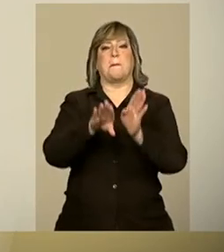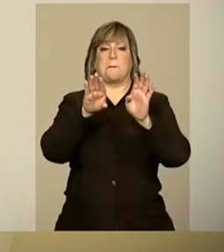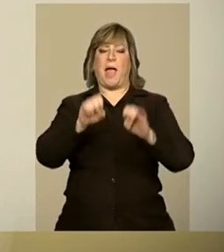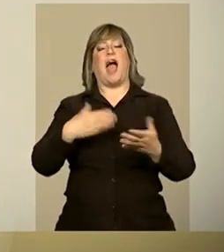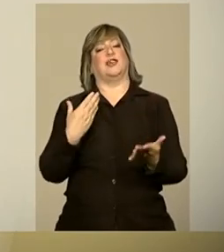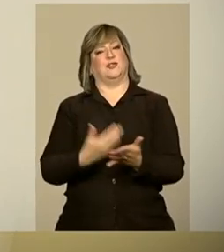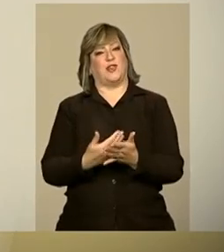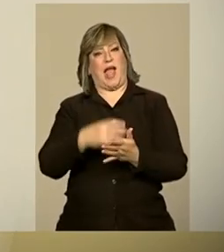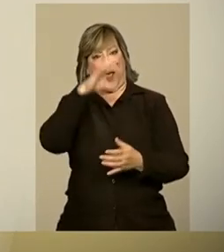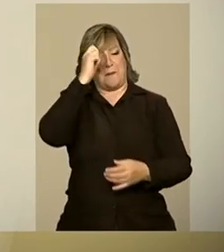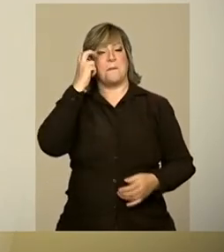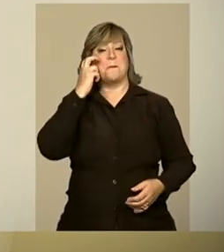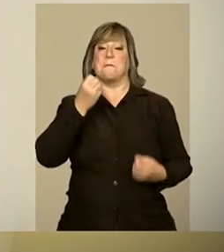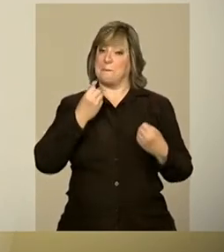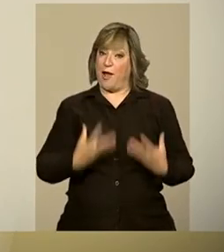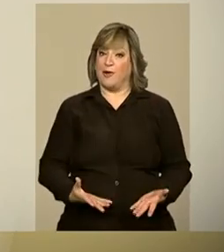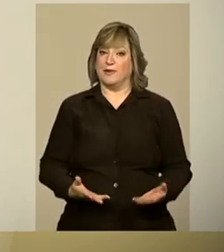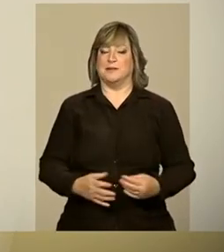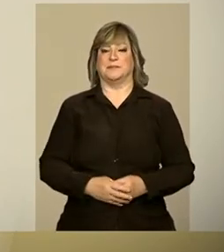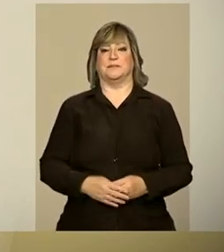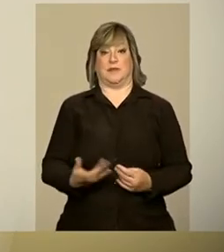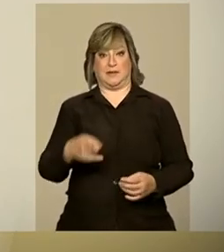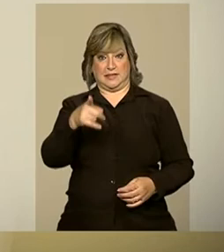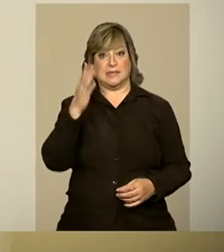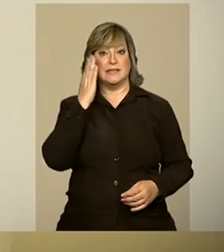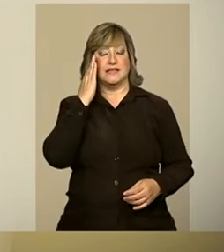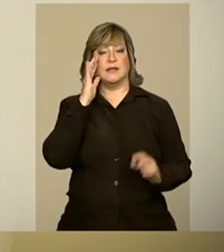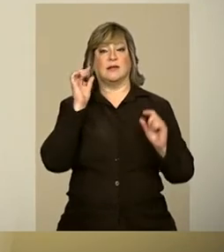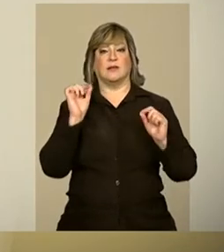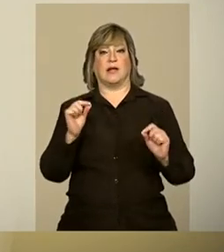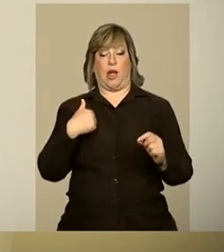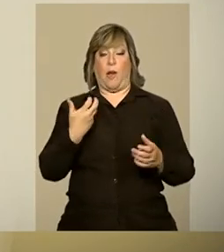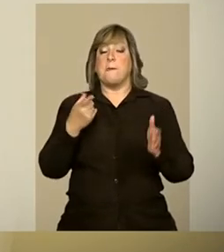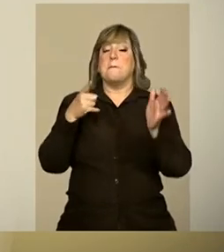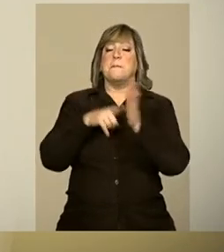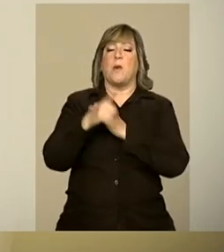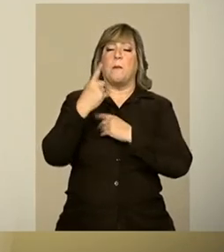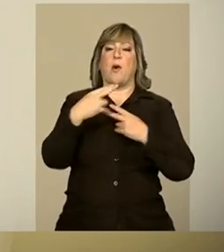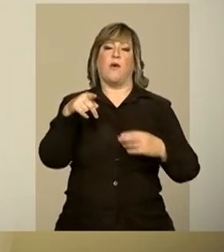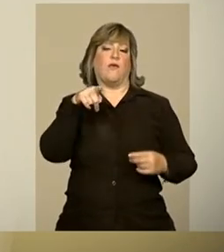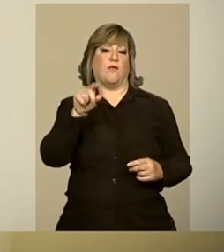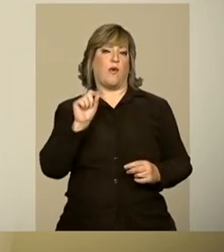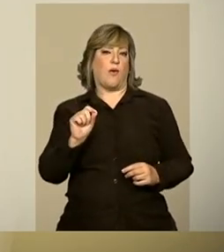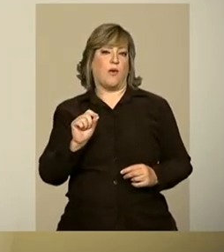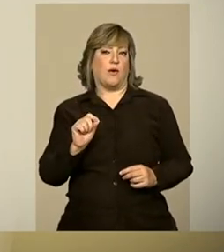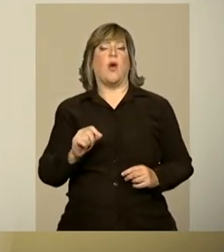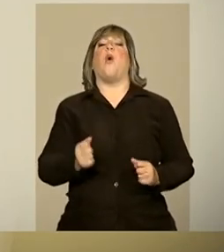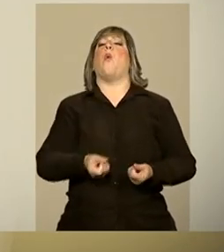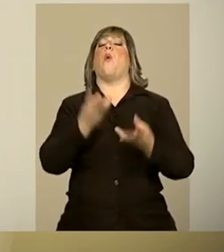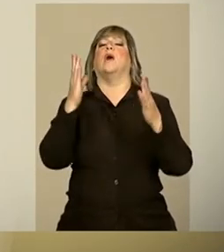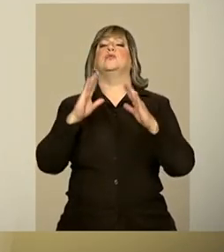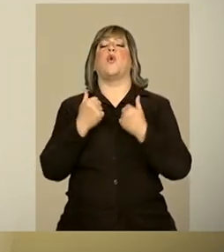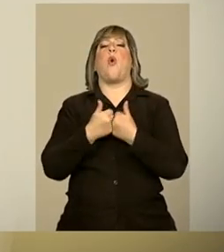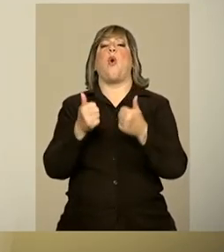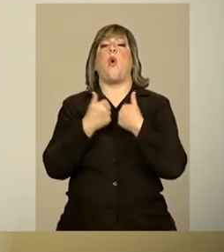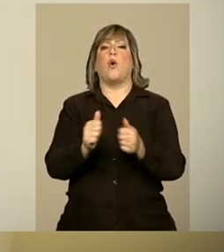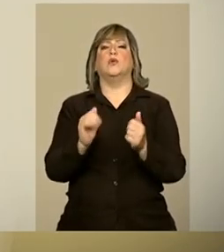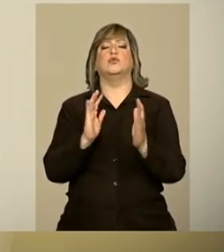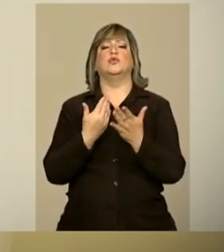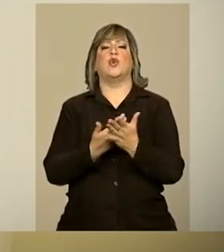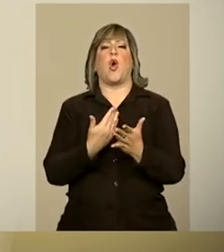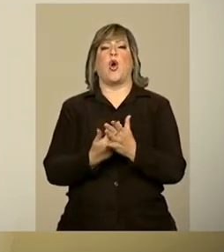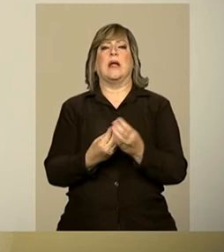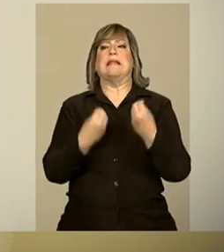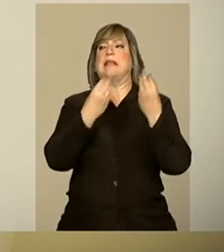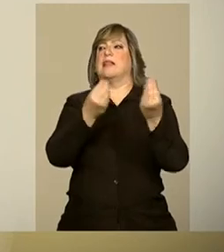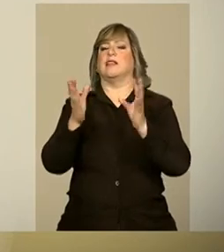no aprendizado, não é, Luciano? Você sabe, eu queria te perguntar uma coisa hoje. Quantos ônibus escolares nós já doamos